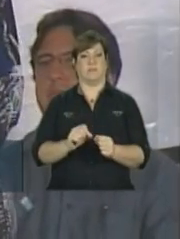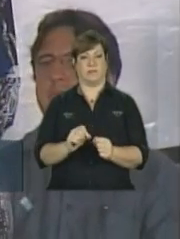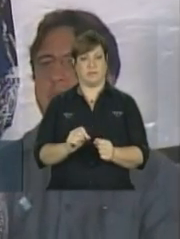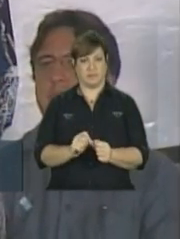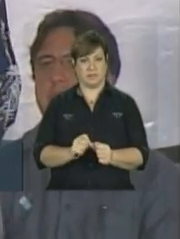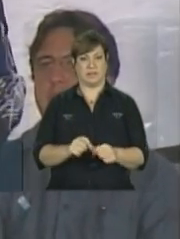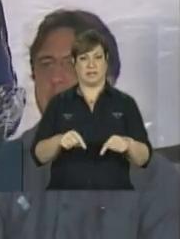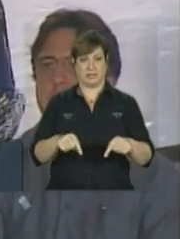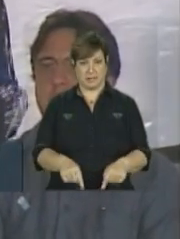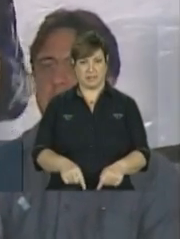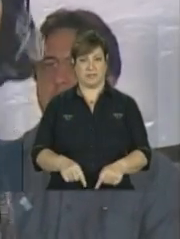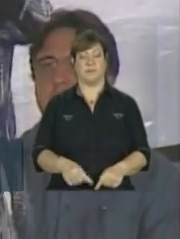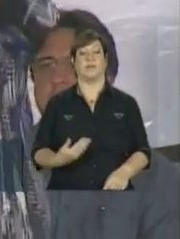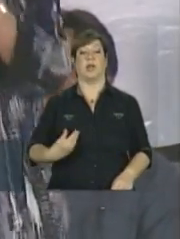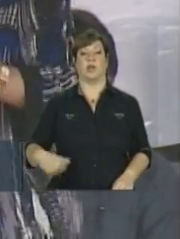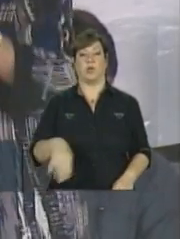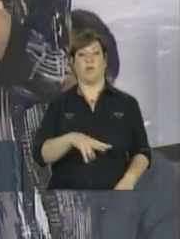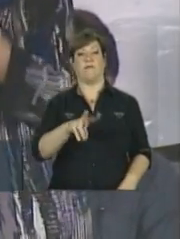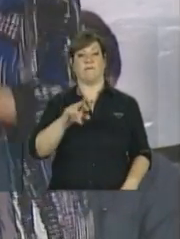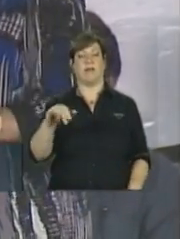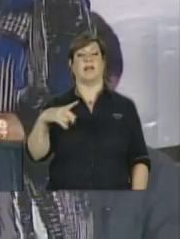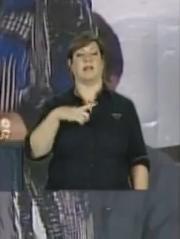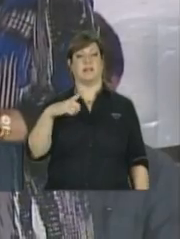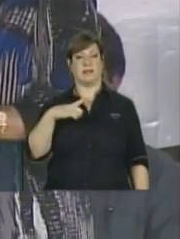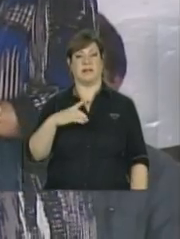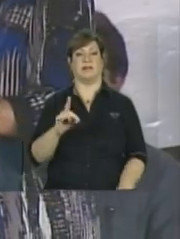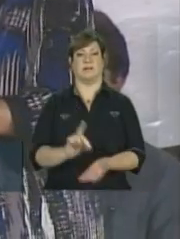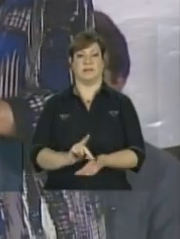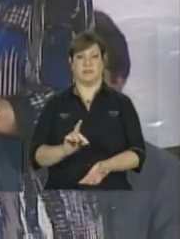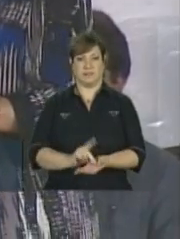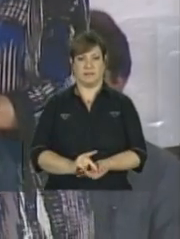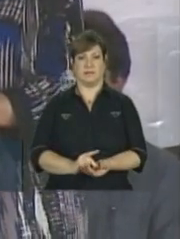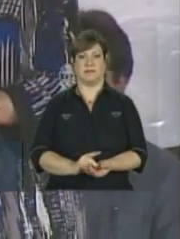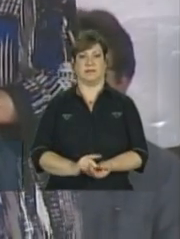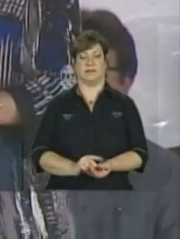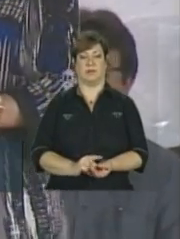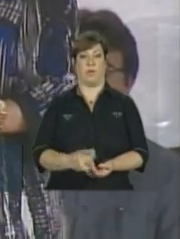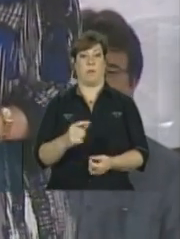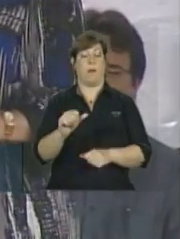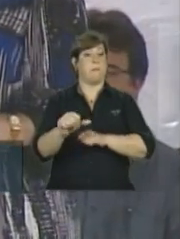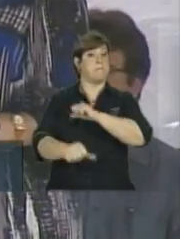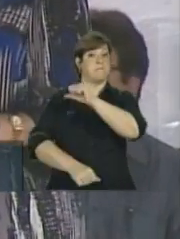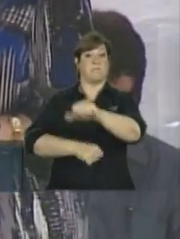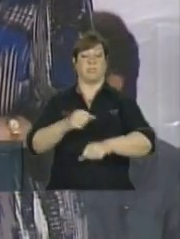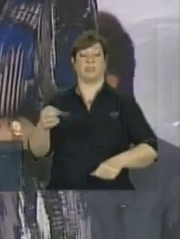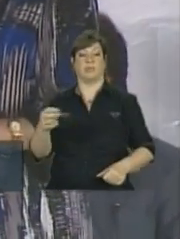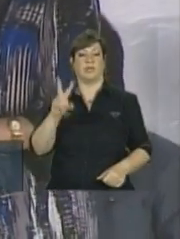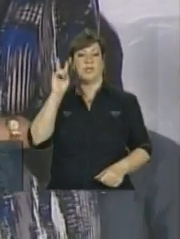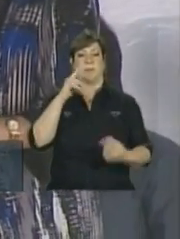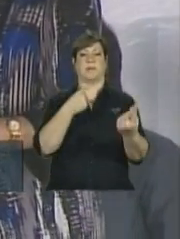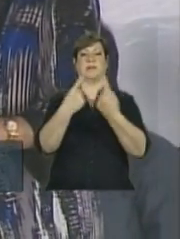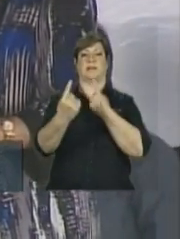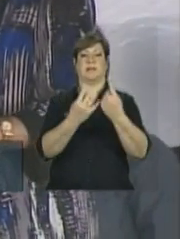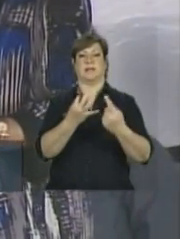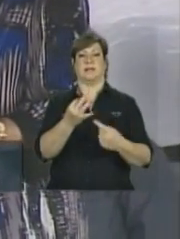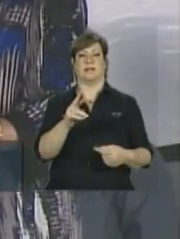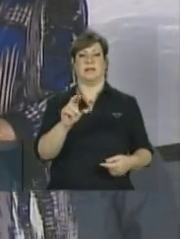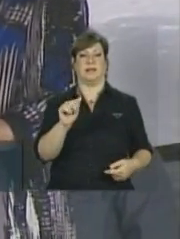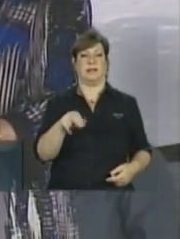concebido aqui, nós vamos ter, de fato, uma revolução na área de transporte de